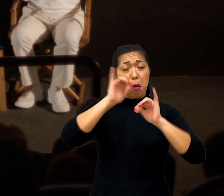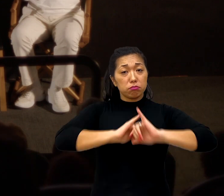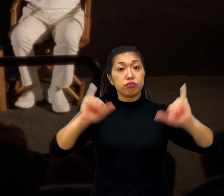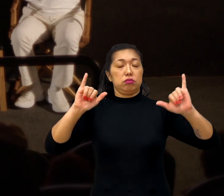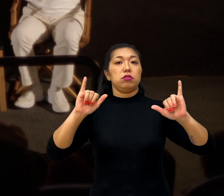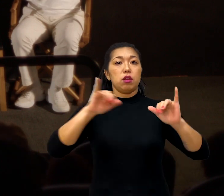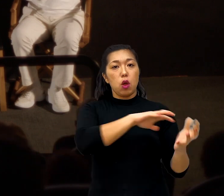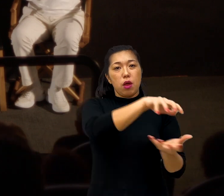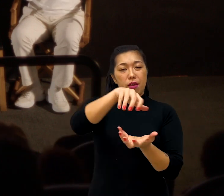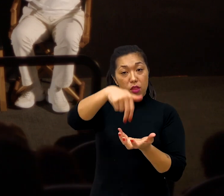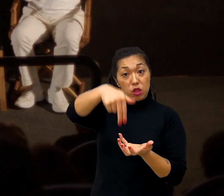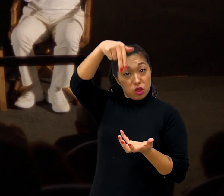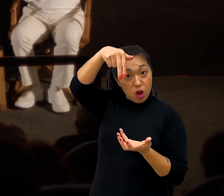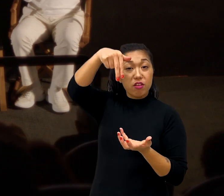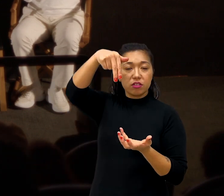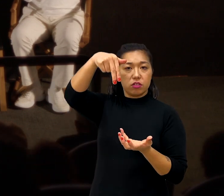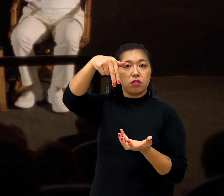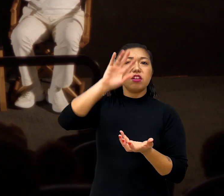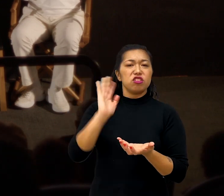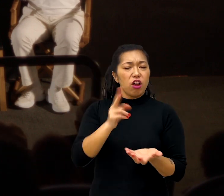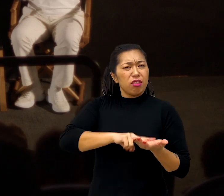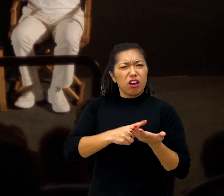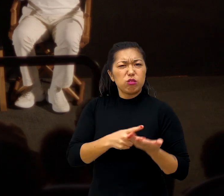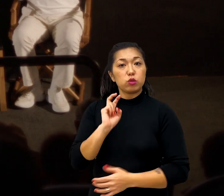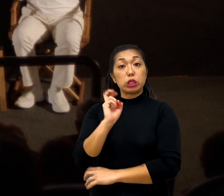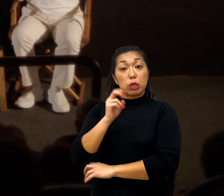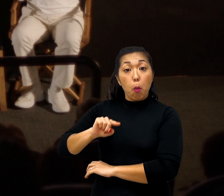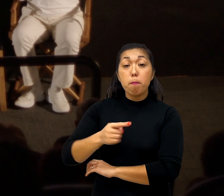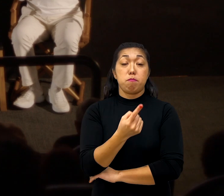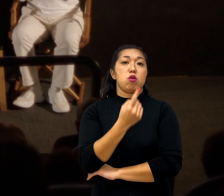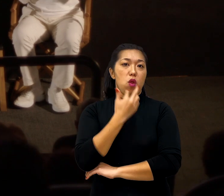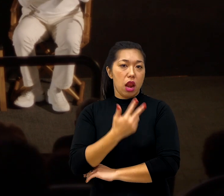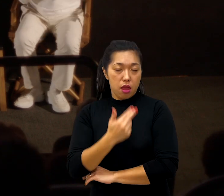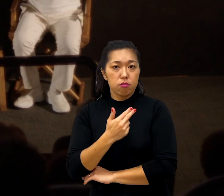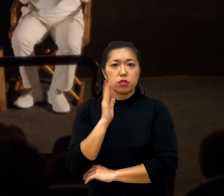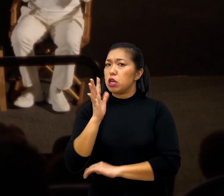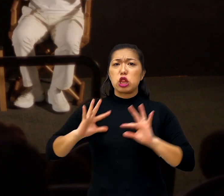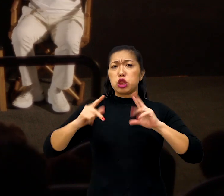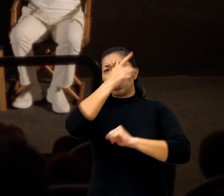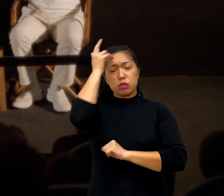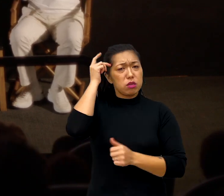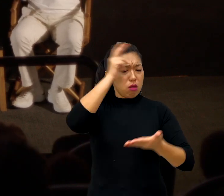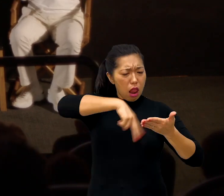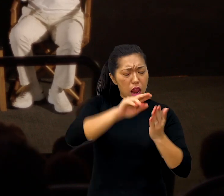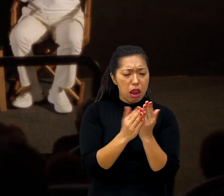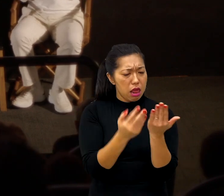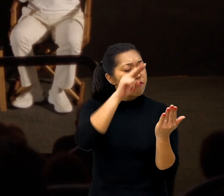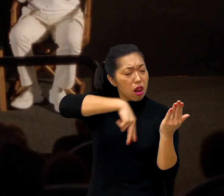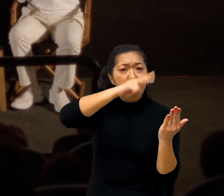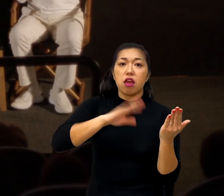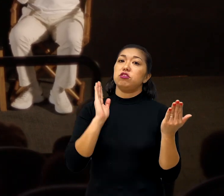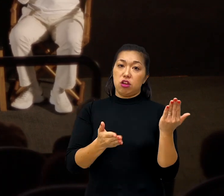em 5.000 línguas. E todo mundo teria lido esse livro de Clóvis Moura, até porque ao norte não